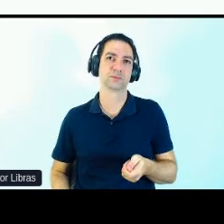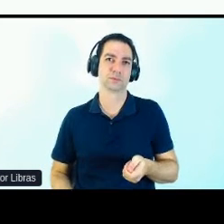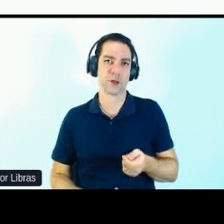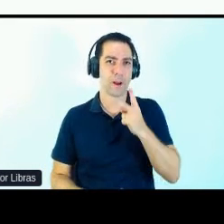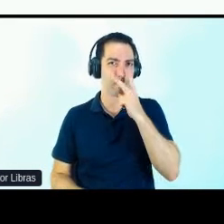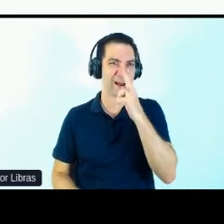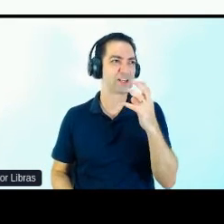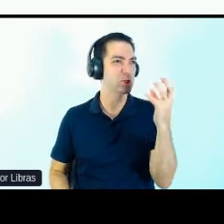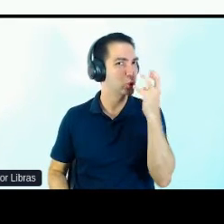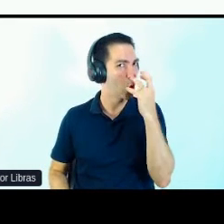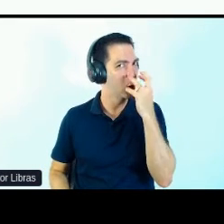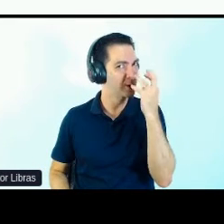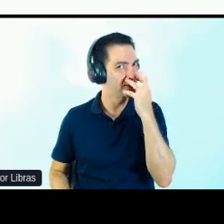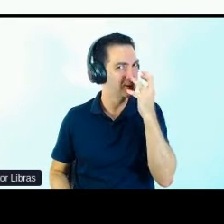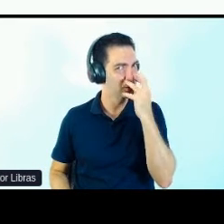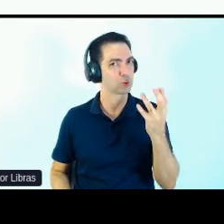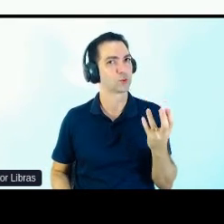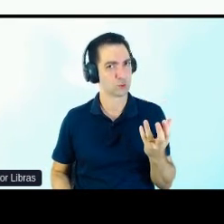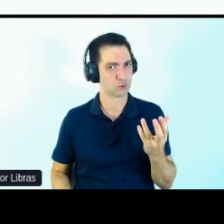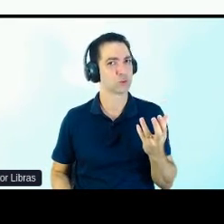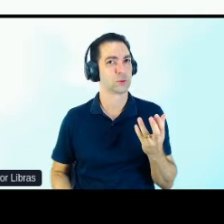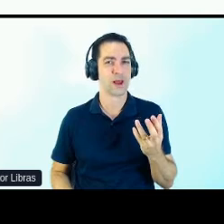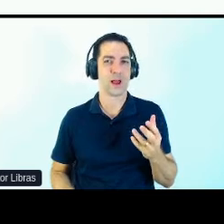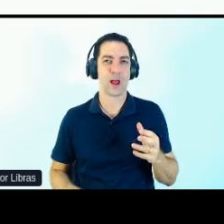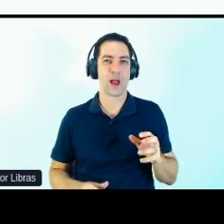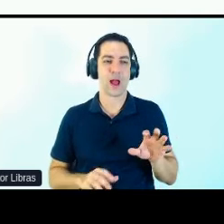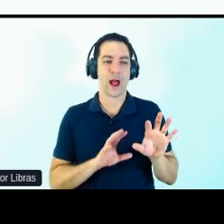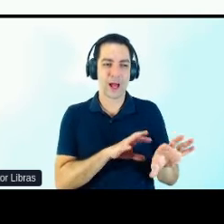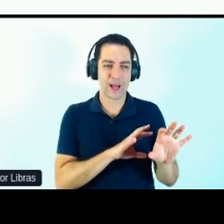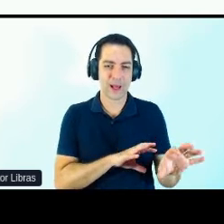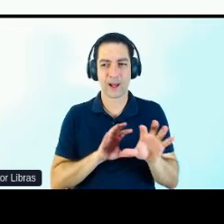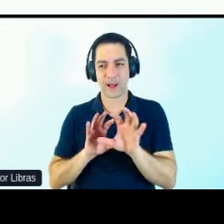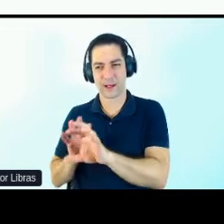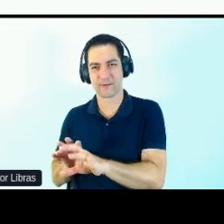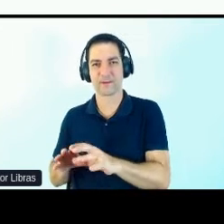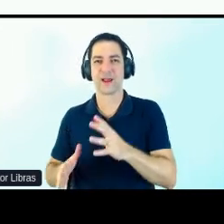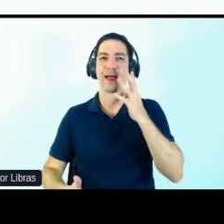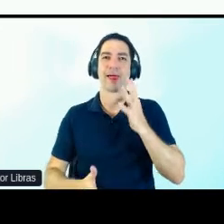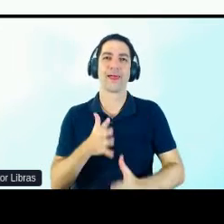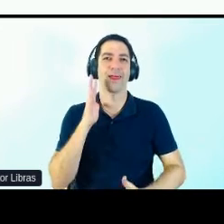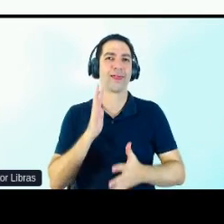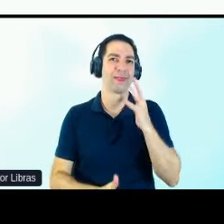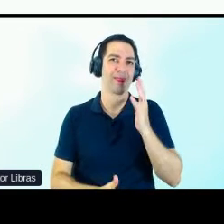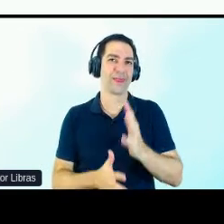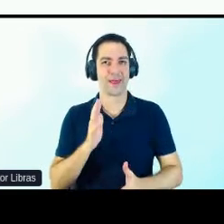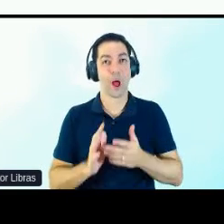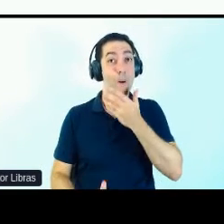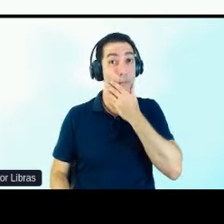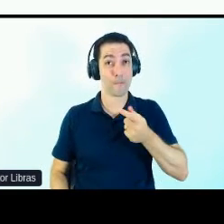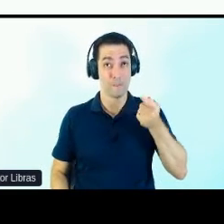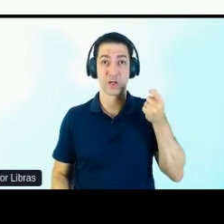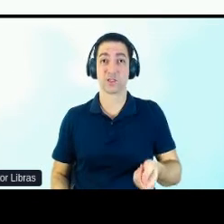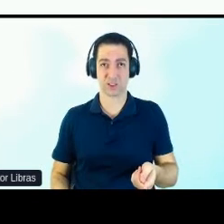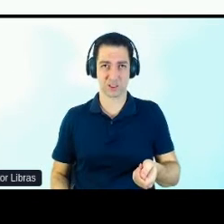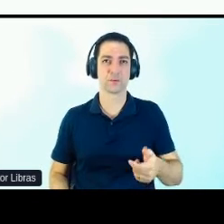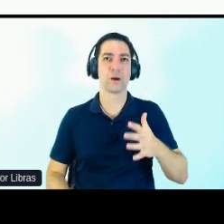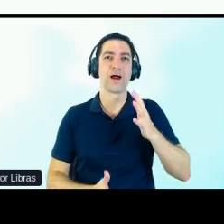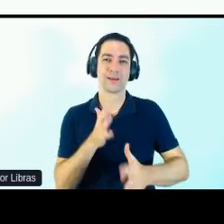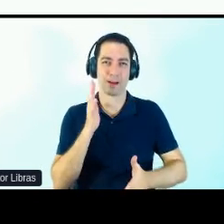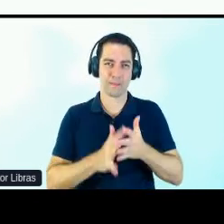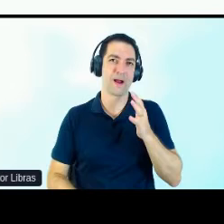todos os lados. E mostra também o quanto o machismo ele prejudica muito os homens também.